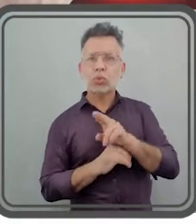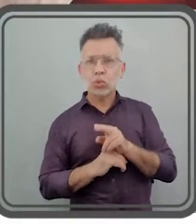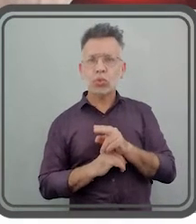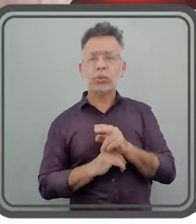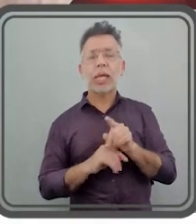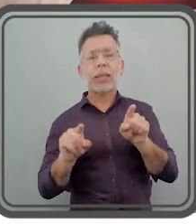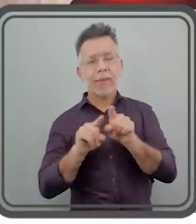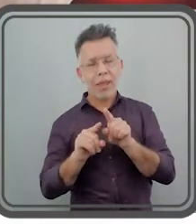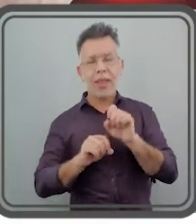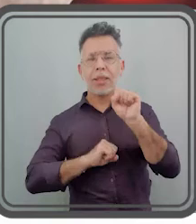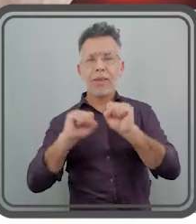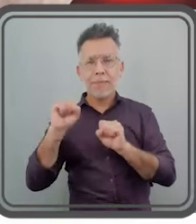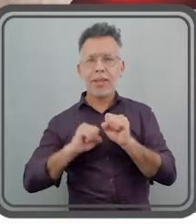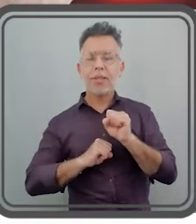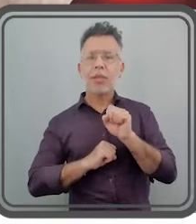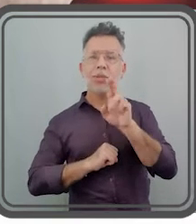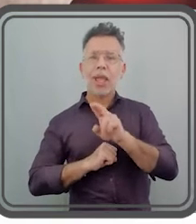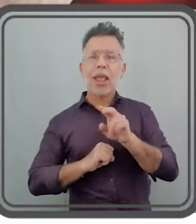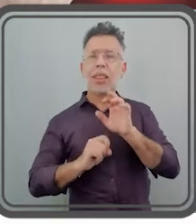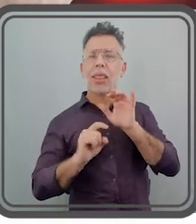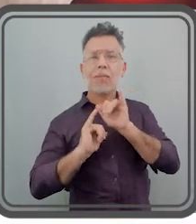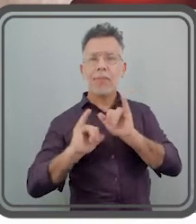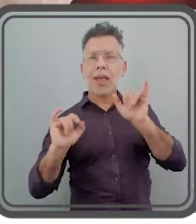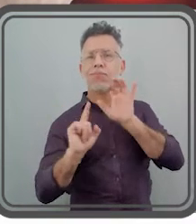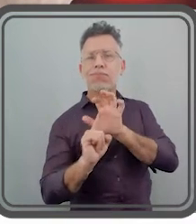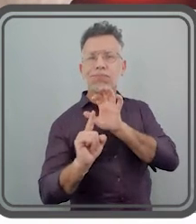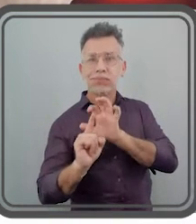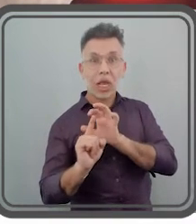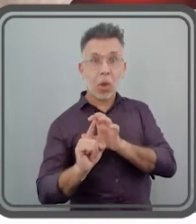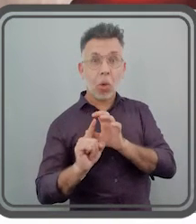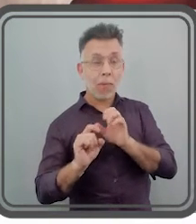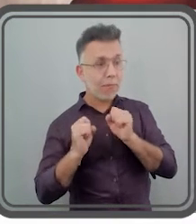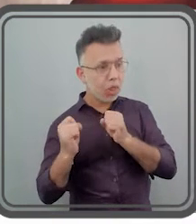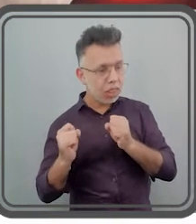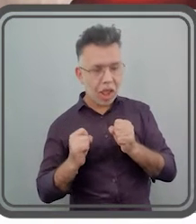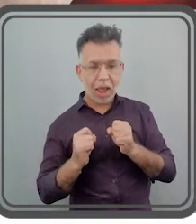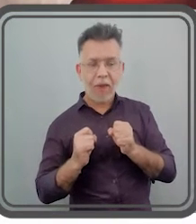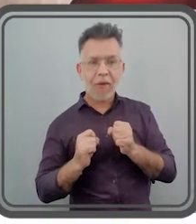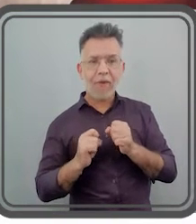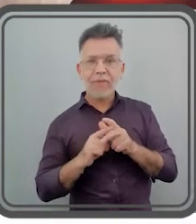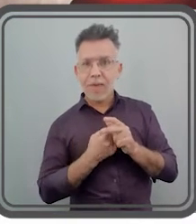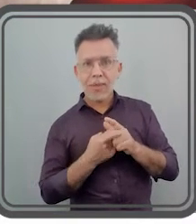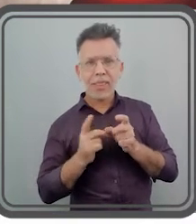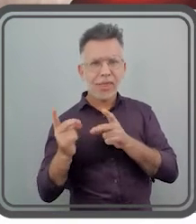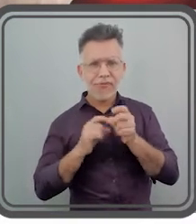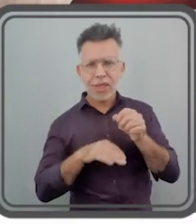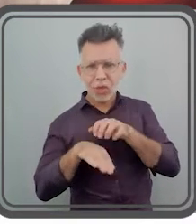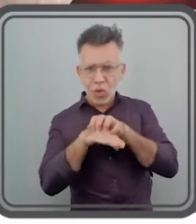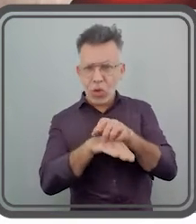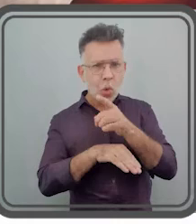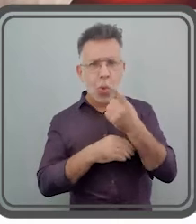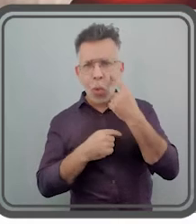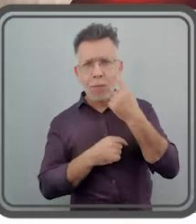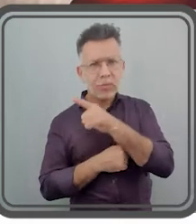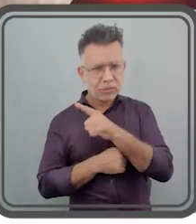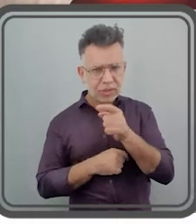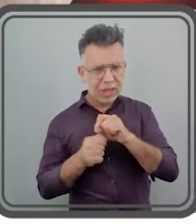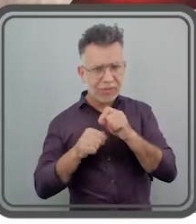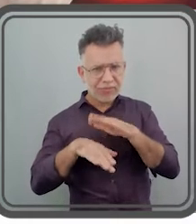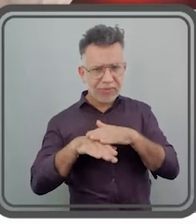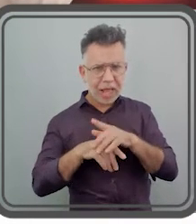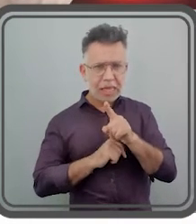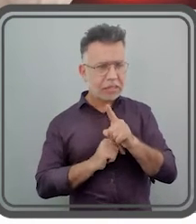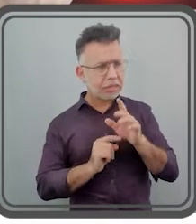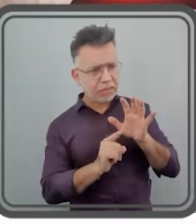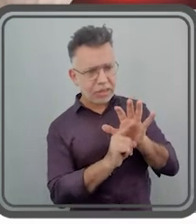e as empresas têm usados esse marketing de influência uma poderosa ferramenta de vendas no turismo você como é que vocês olham para isso vocês